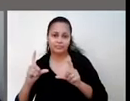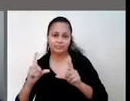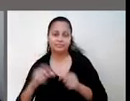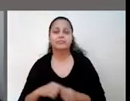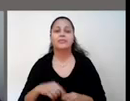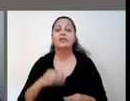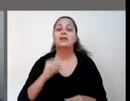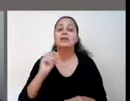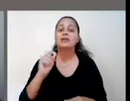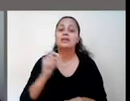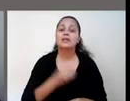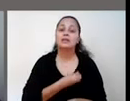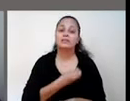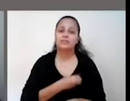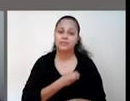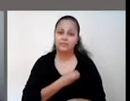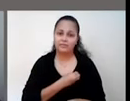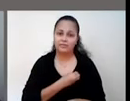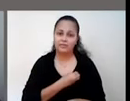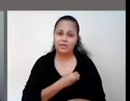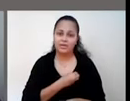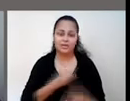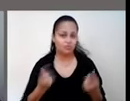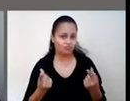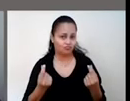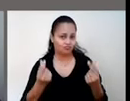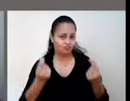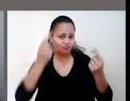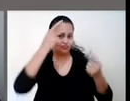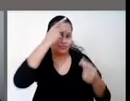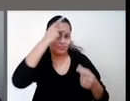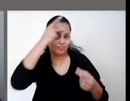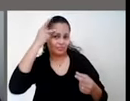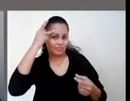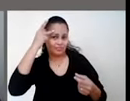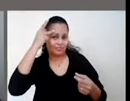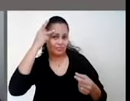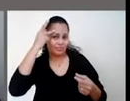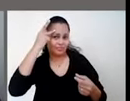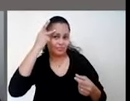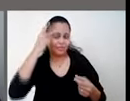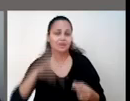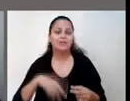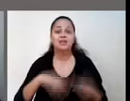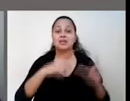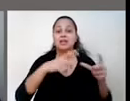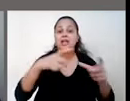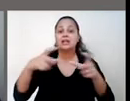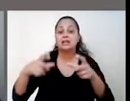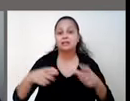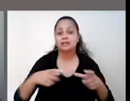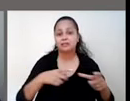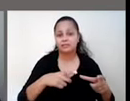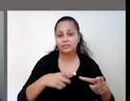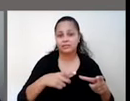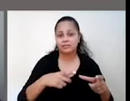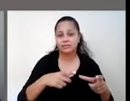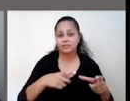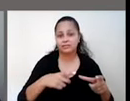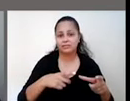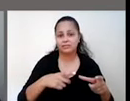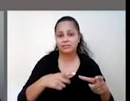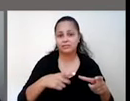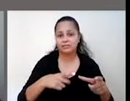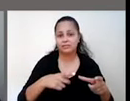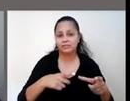no burgo eram os burgueses, né? Nessa região, então, que muitas